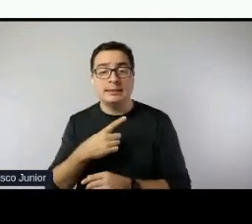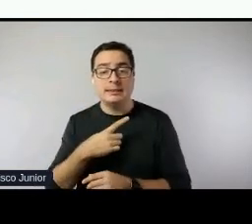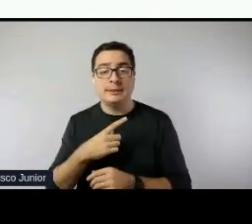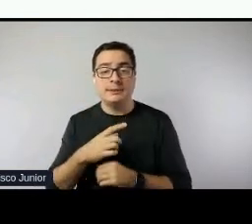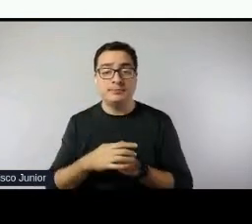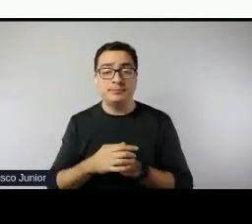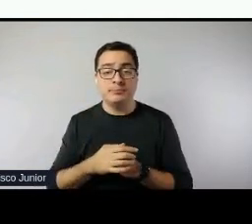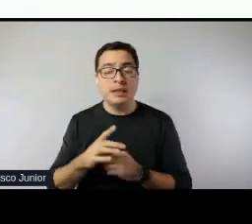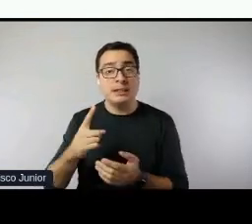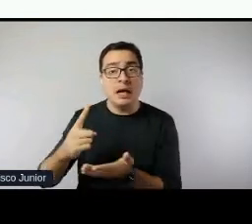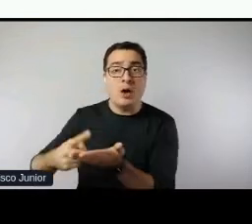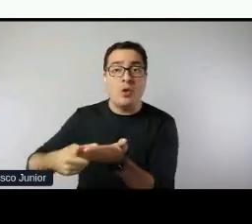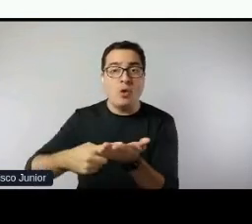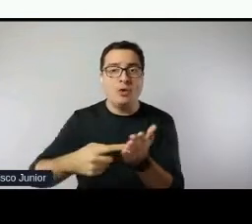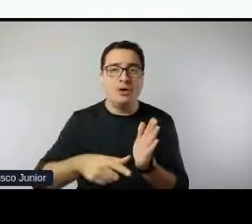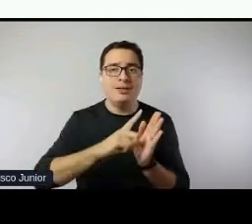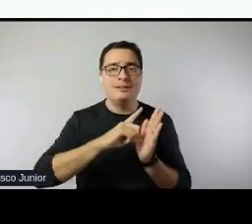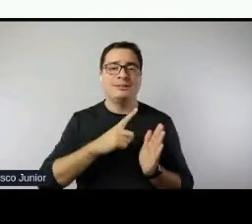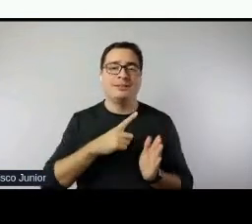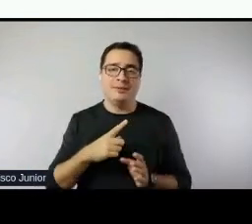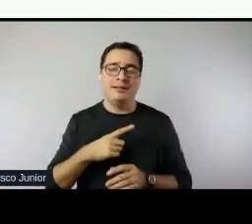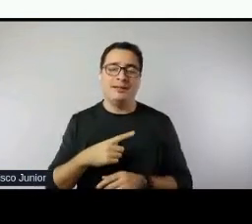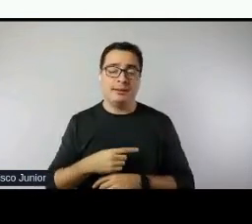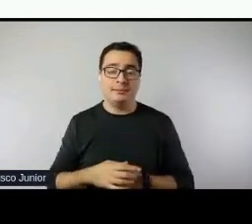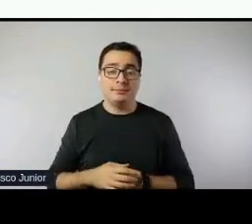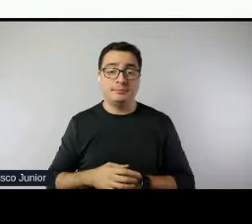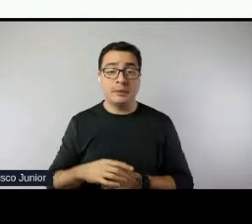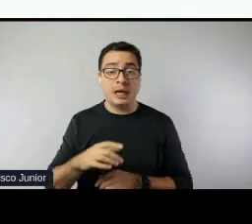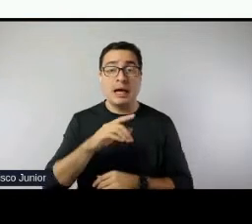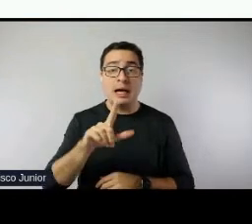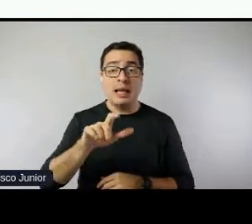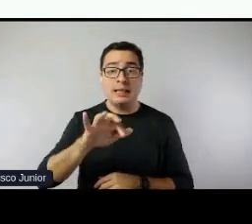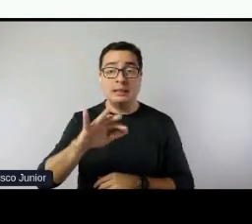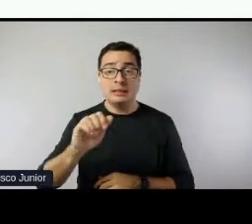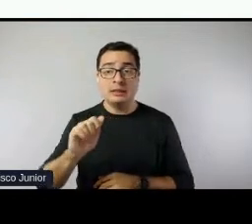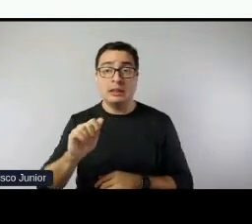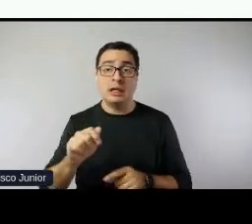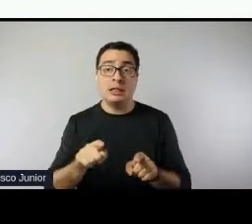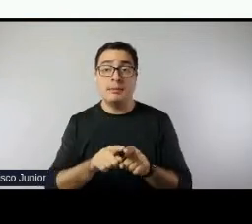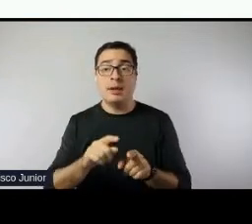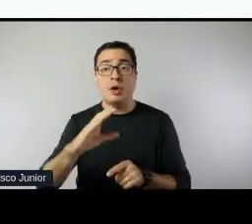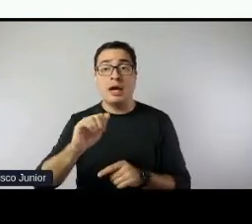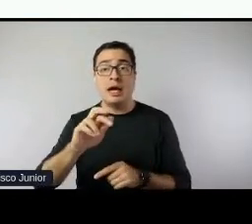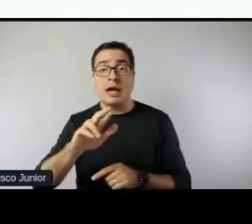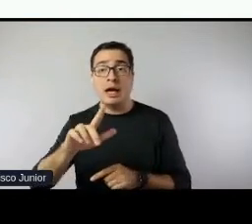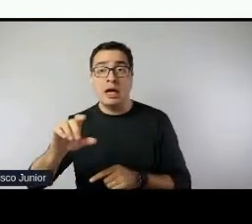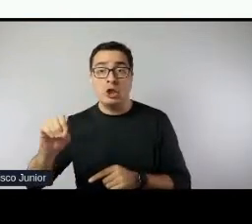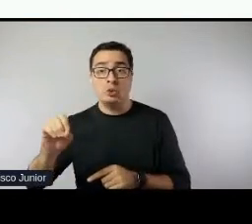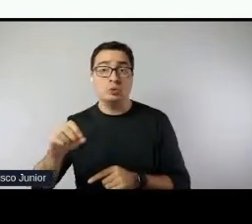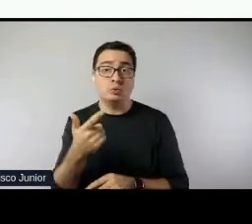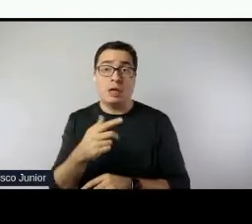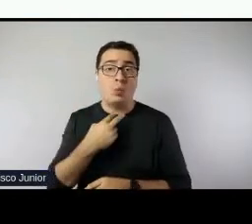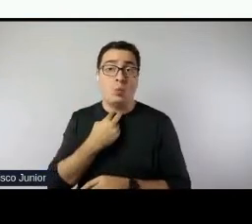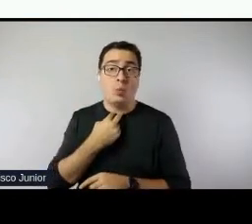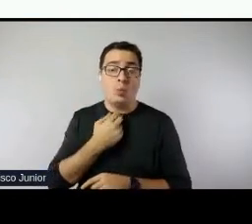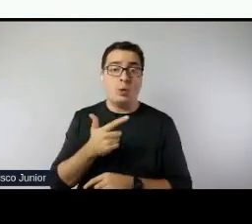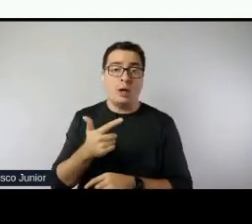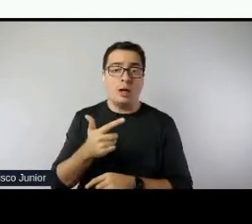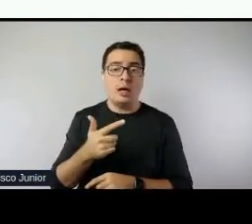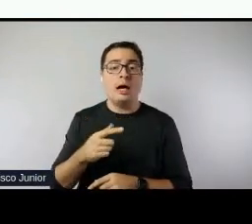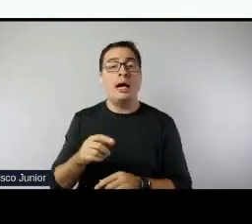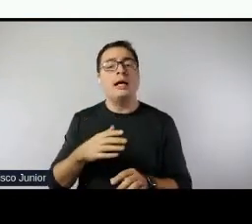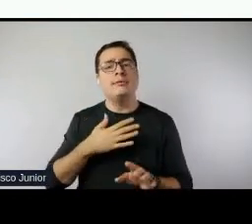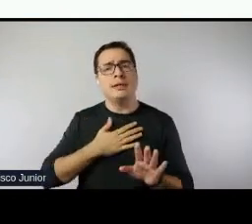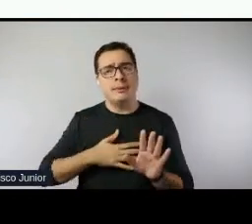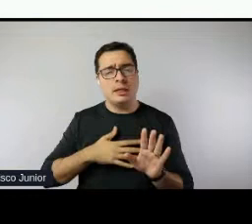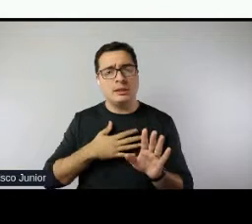esse acordo antes também, né? E quando a Letícia e o Carlos não têm disponibilidade, a gente faz mais pausadamente